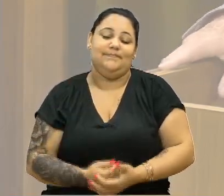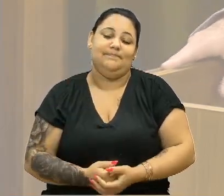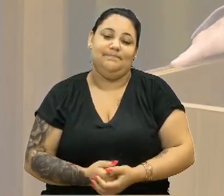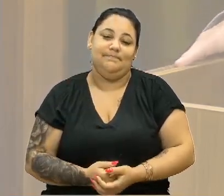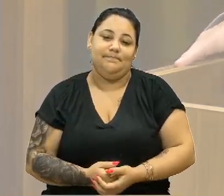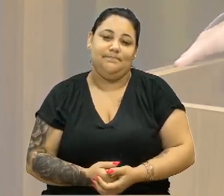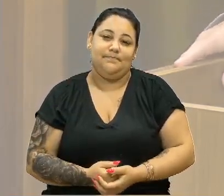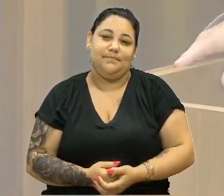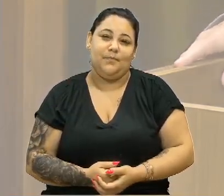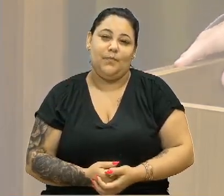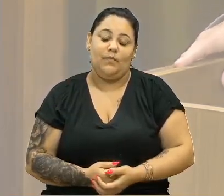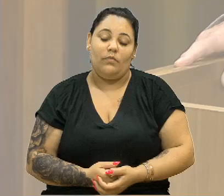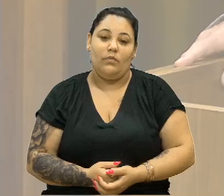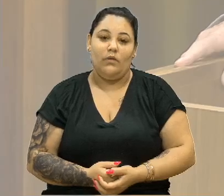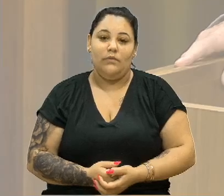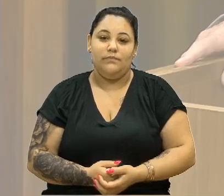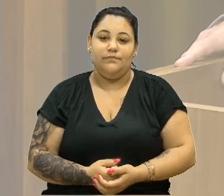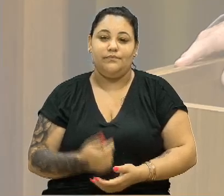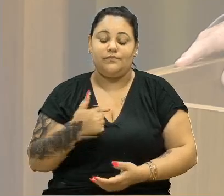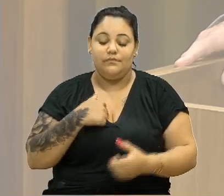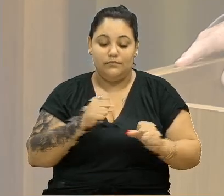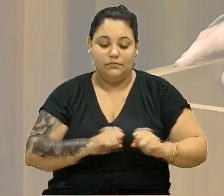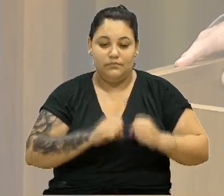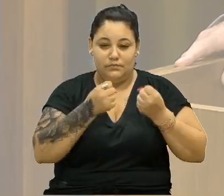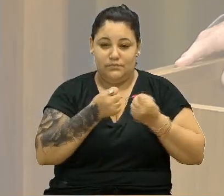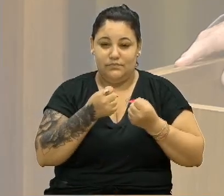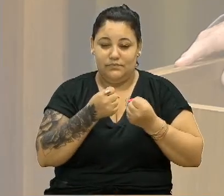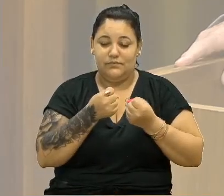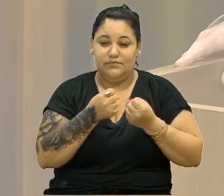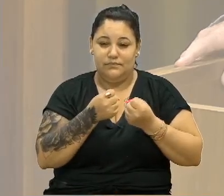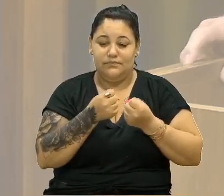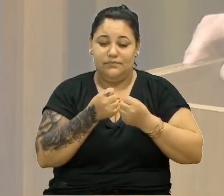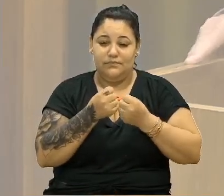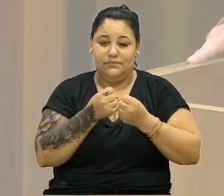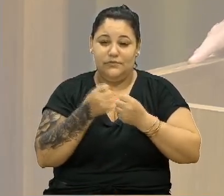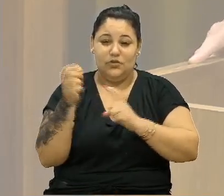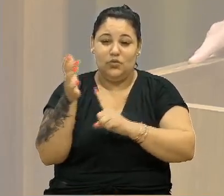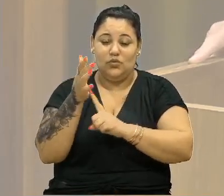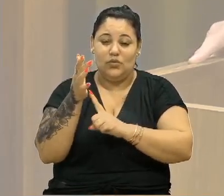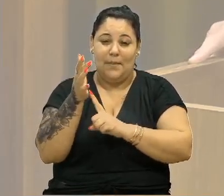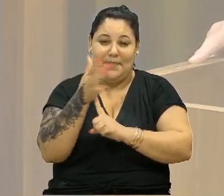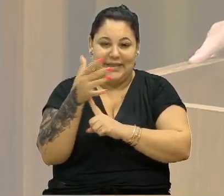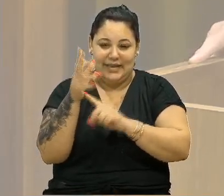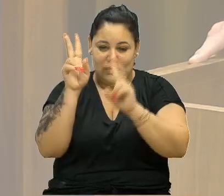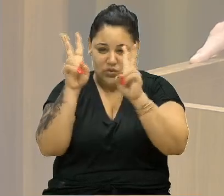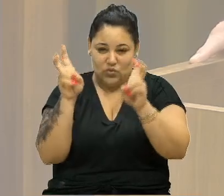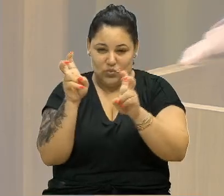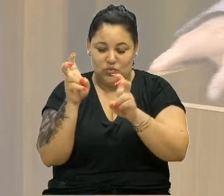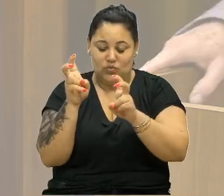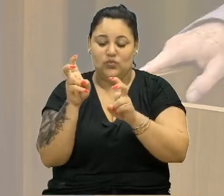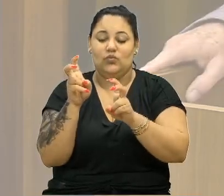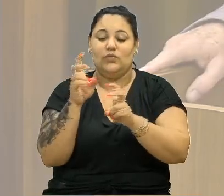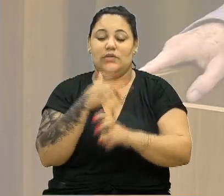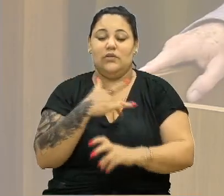Então, eu defendi essa bandeira com maior carinho, com maior atenção, mas, de um